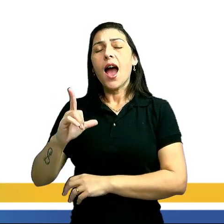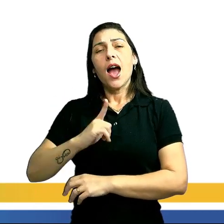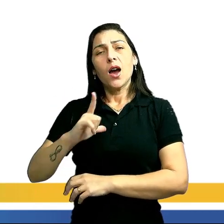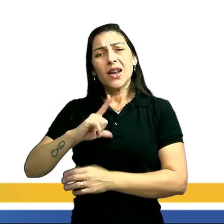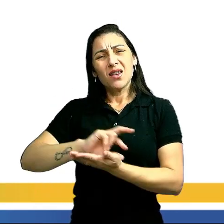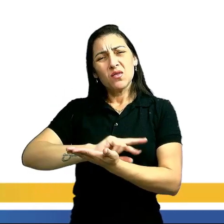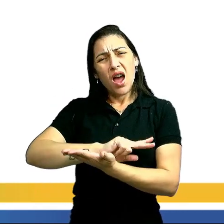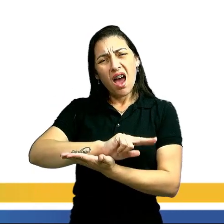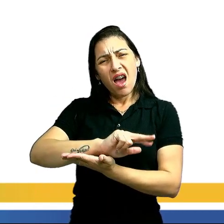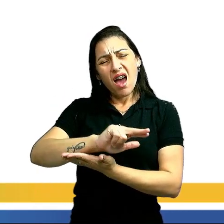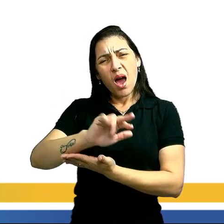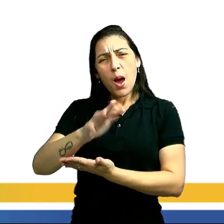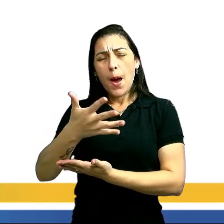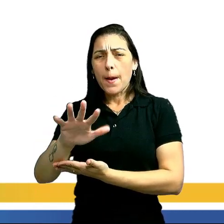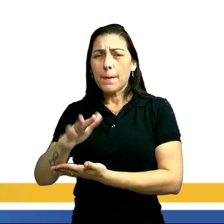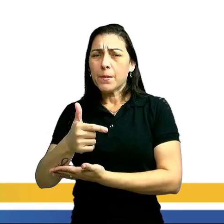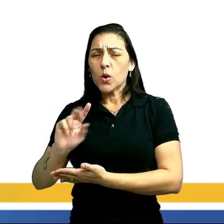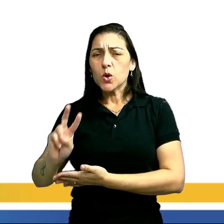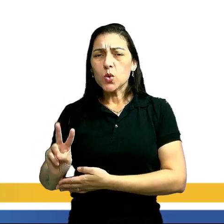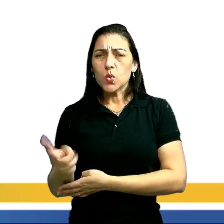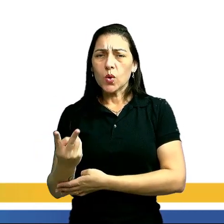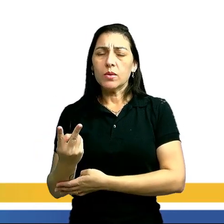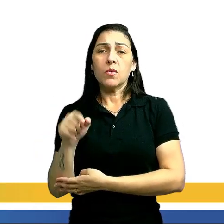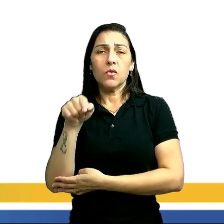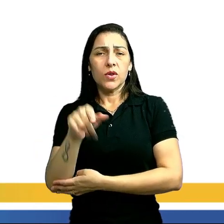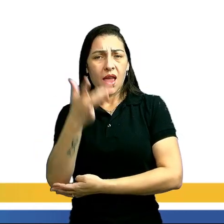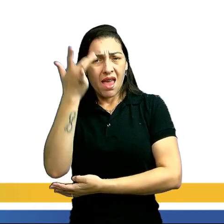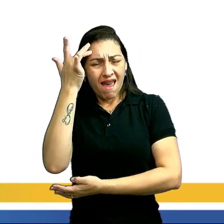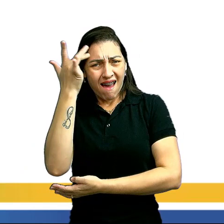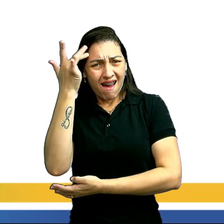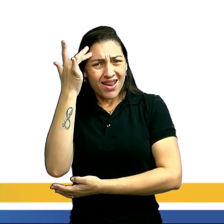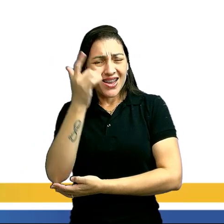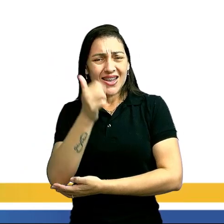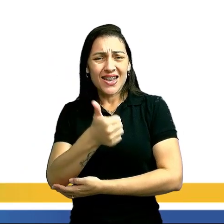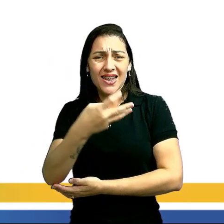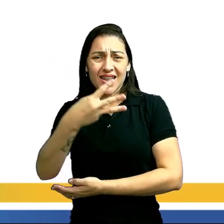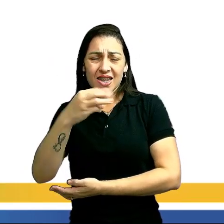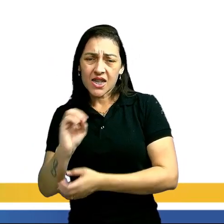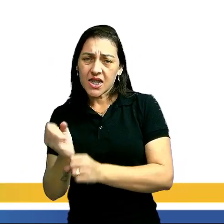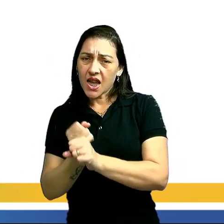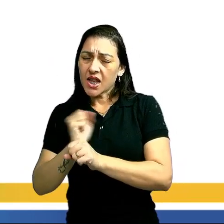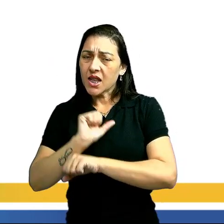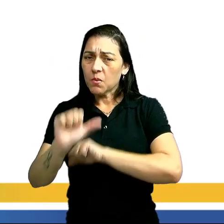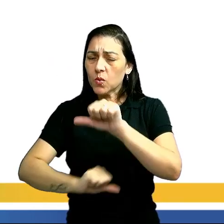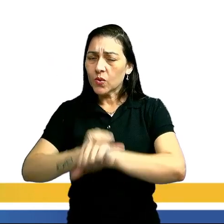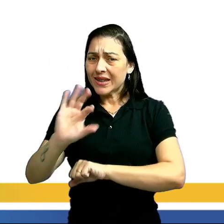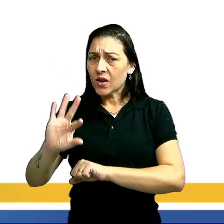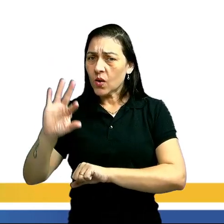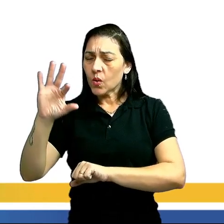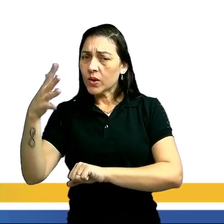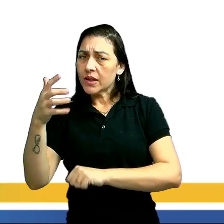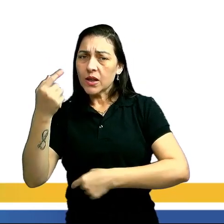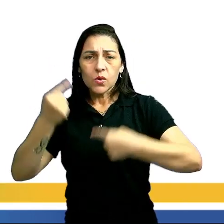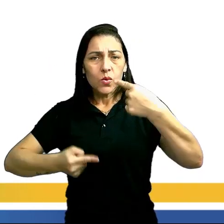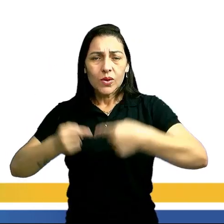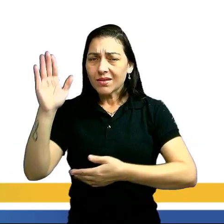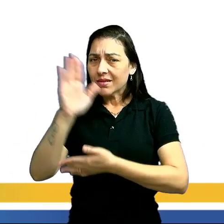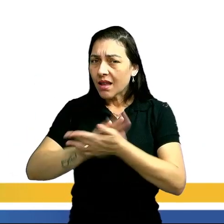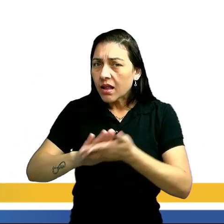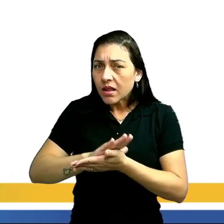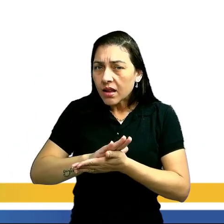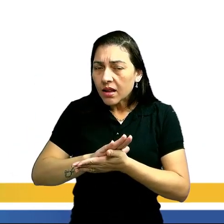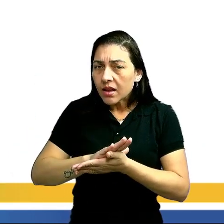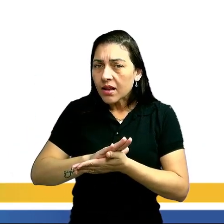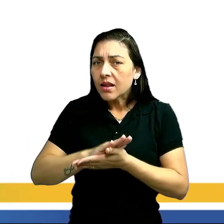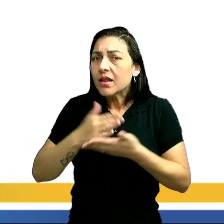devemos ter aí aproximadamente umas 2.000. E você acha que em 130 anos essa mudança aconteceu sem discussão nenhuma?